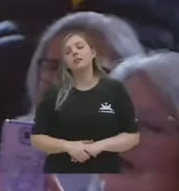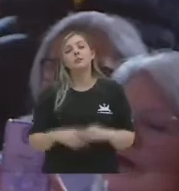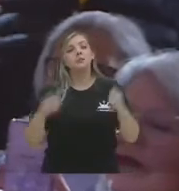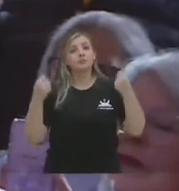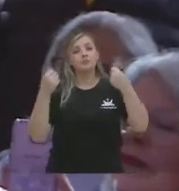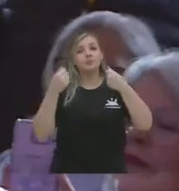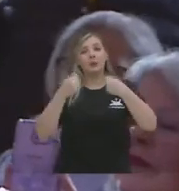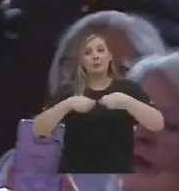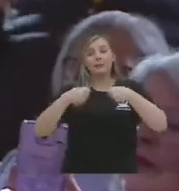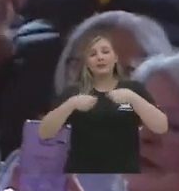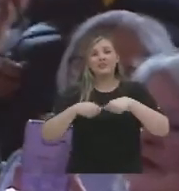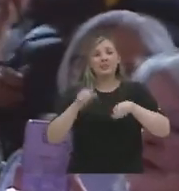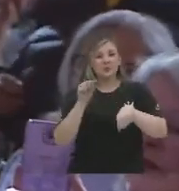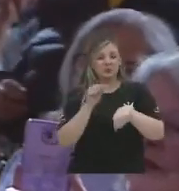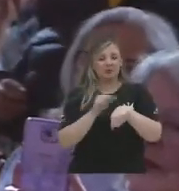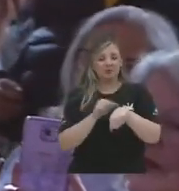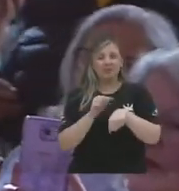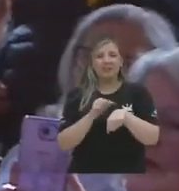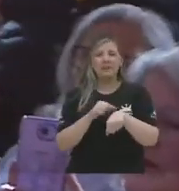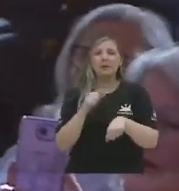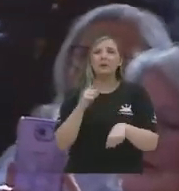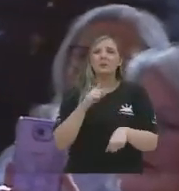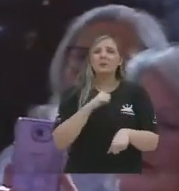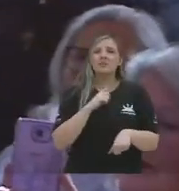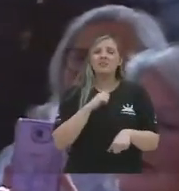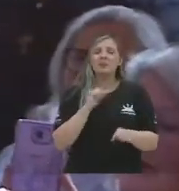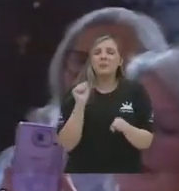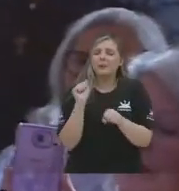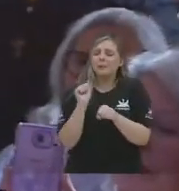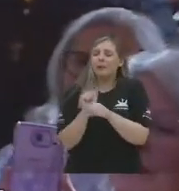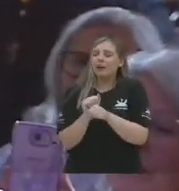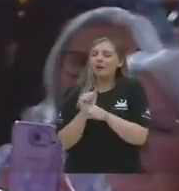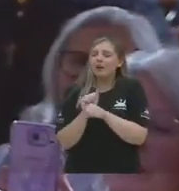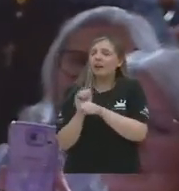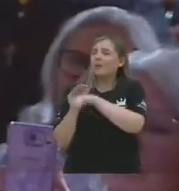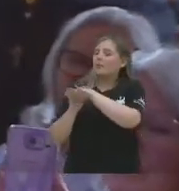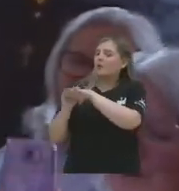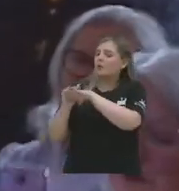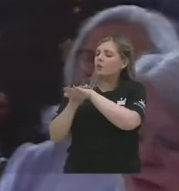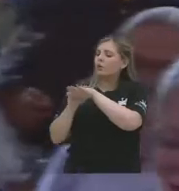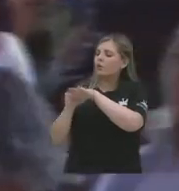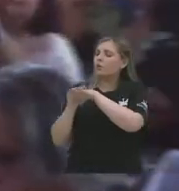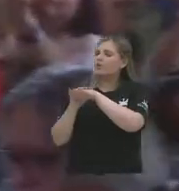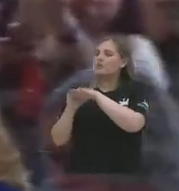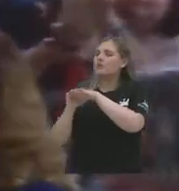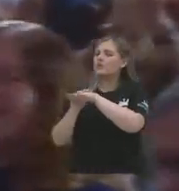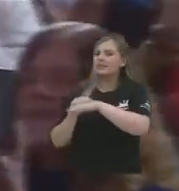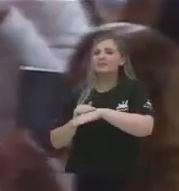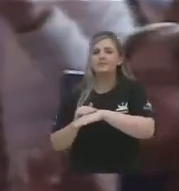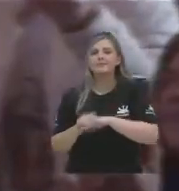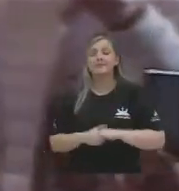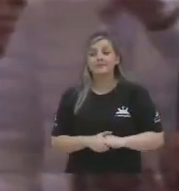Preciso arranjar tempo de parar para conversar, e se